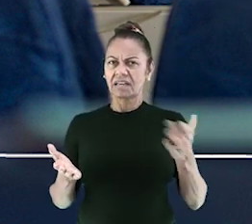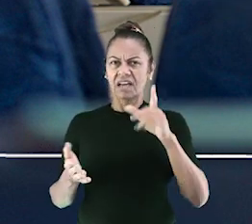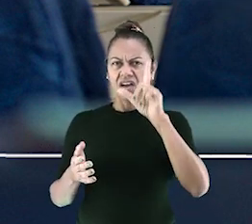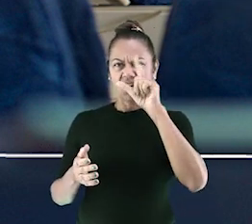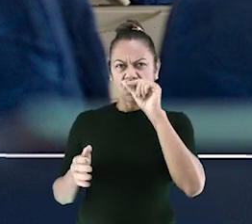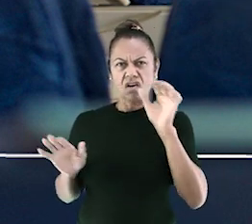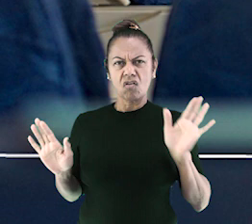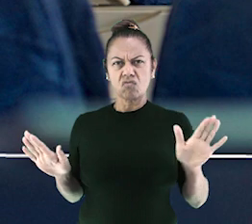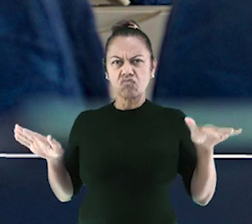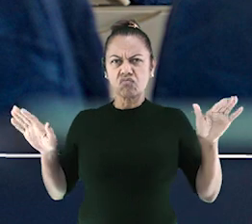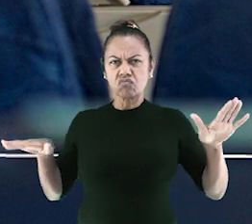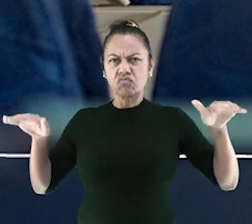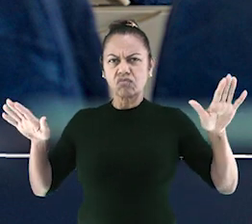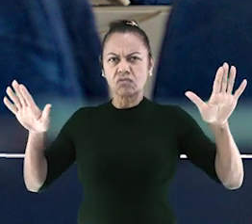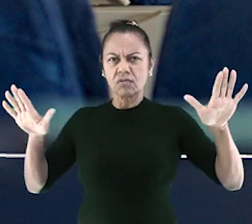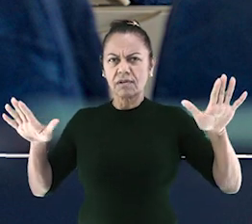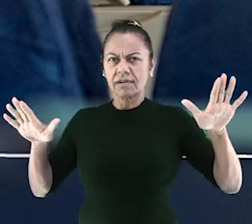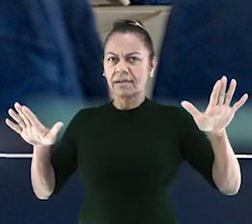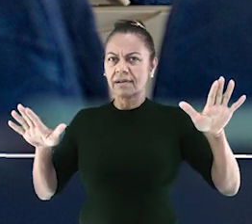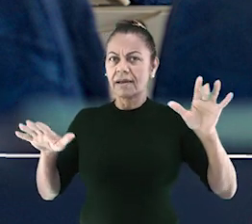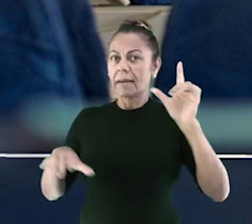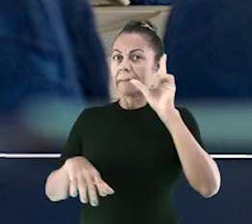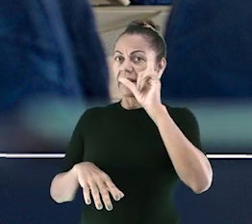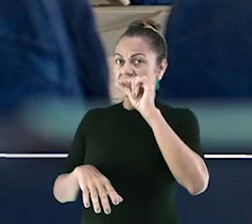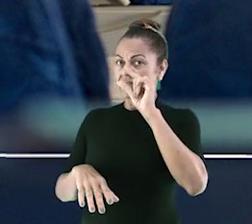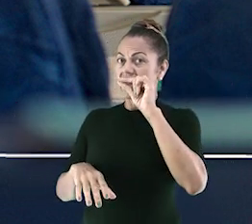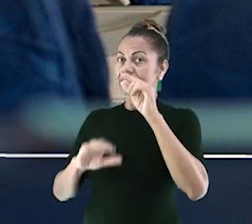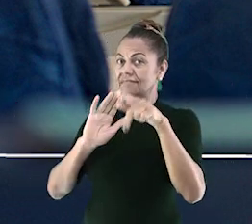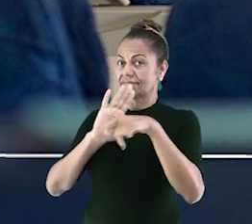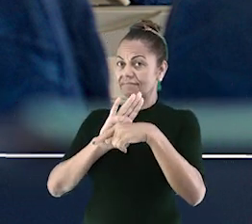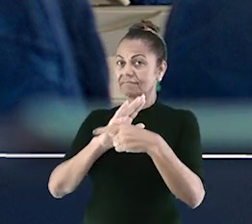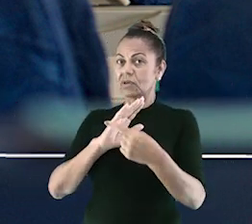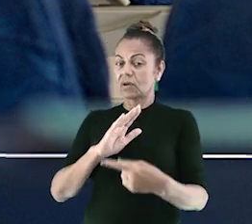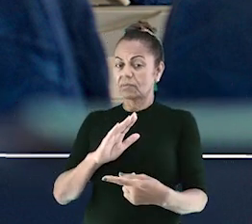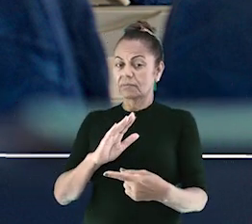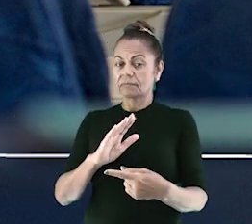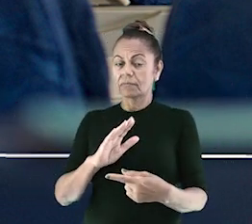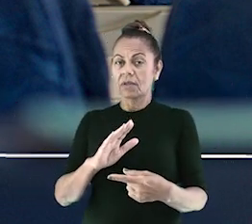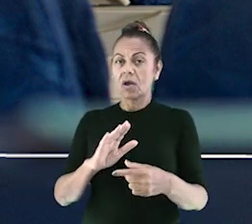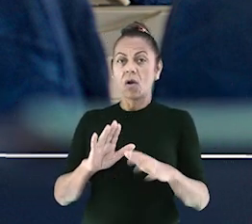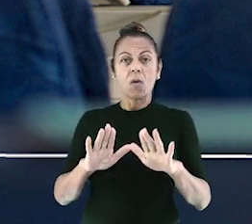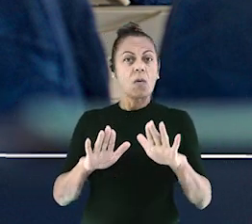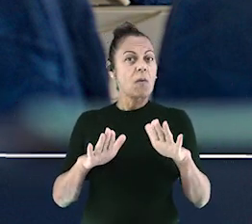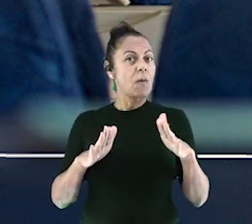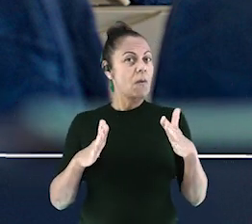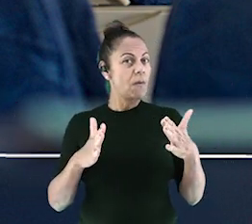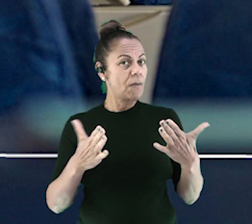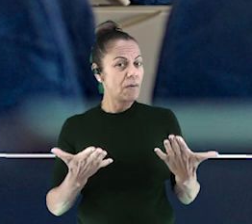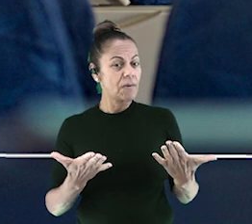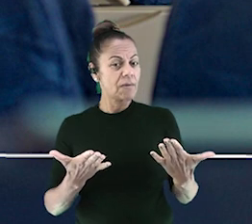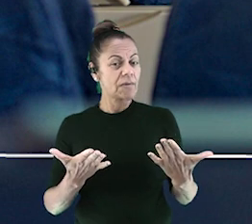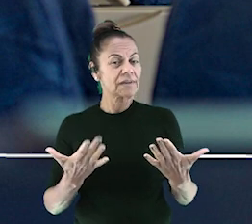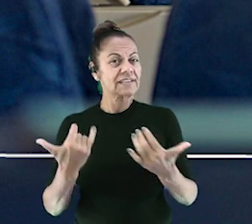Mas voar é só pra passarinhos, certo? Ou quando estamos aqui